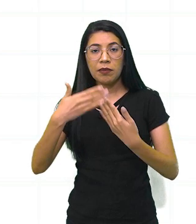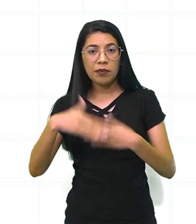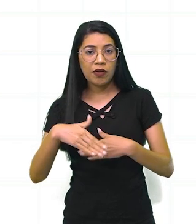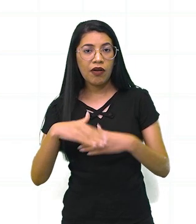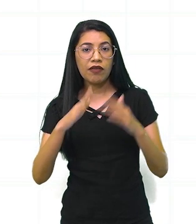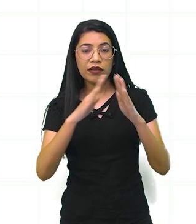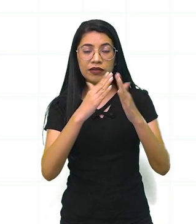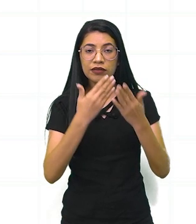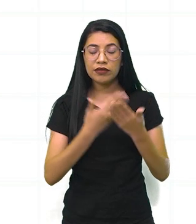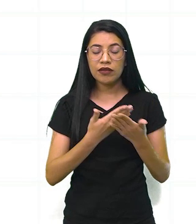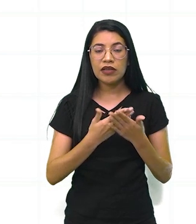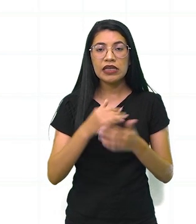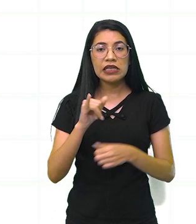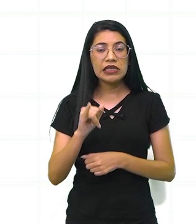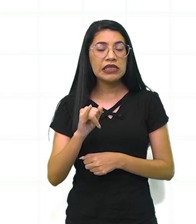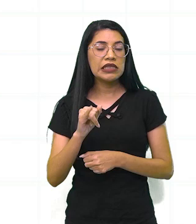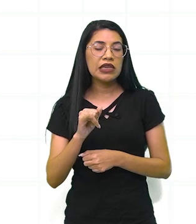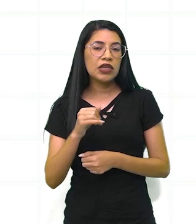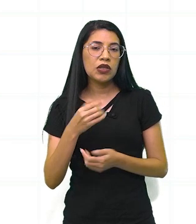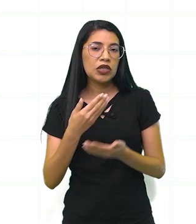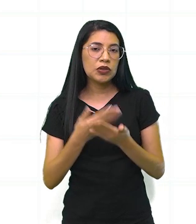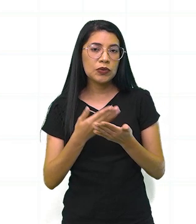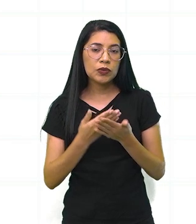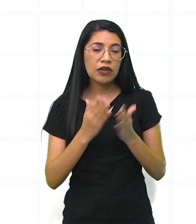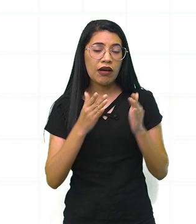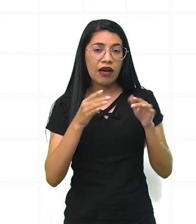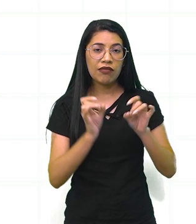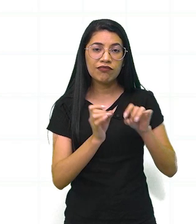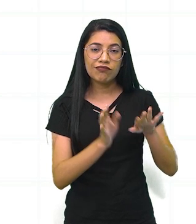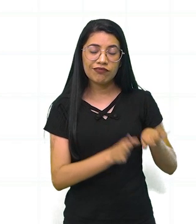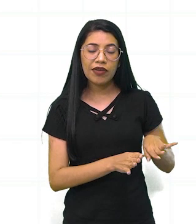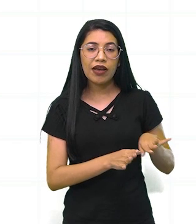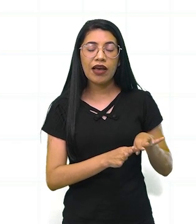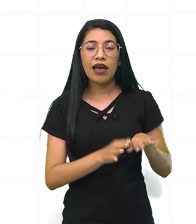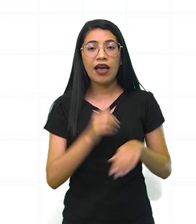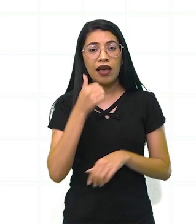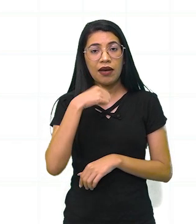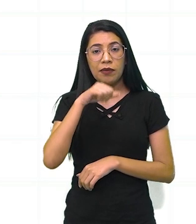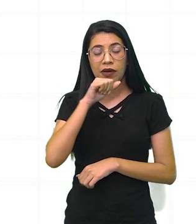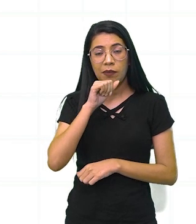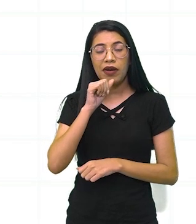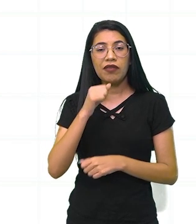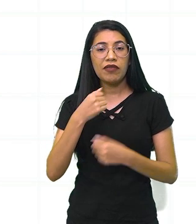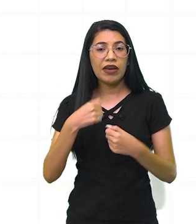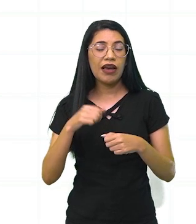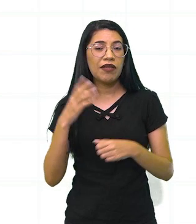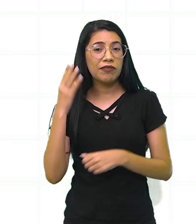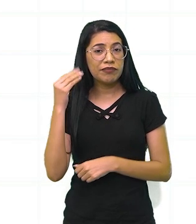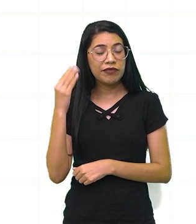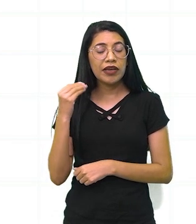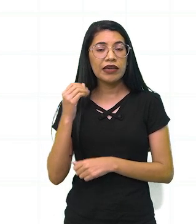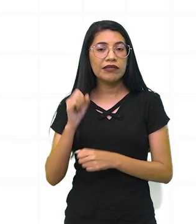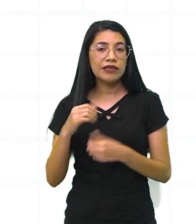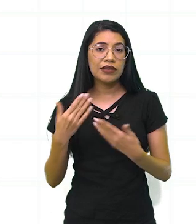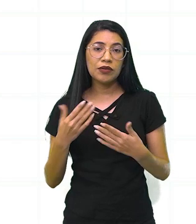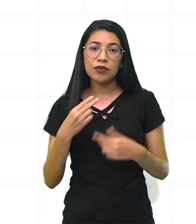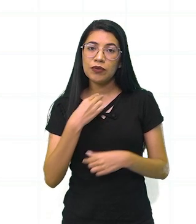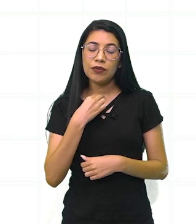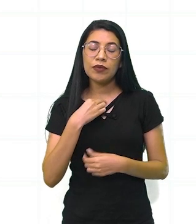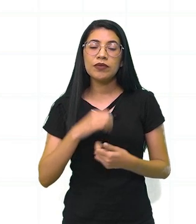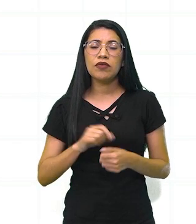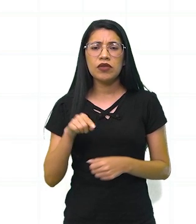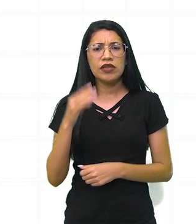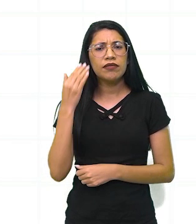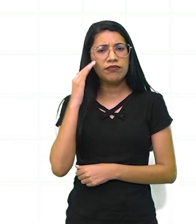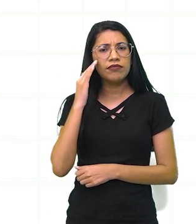colégio E se eu não estudar minha velha minha velha me pega pelo pé eu hein tô fora você me